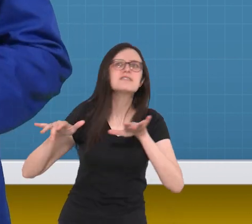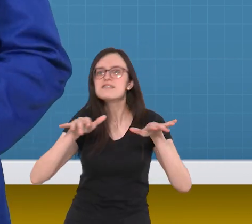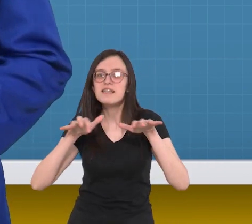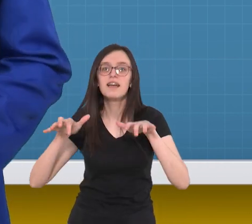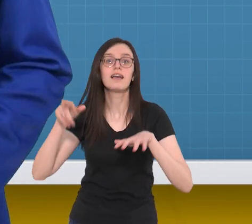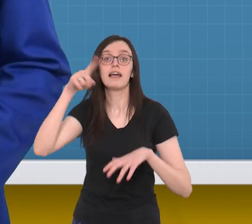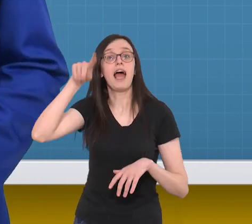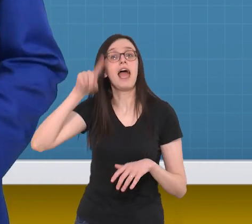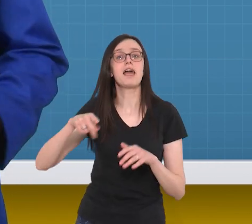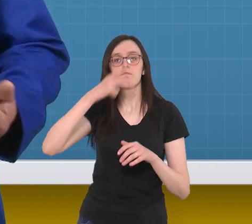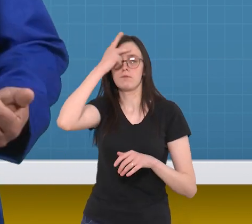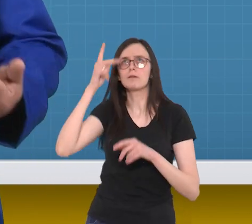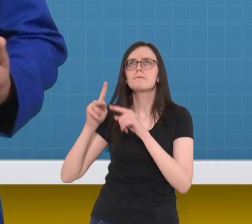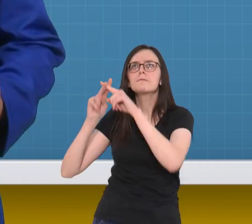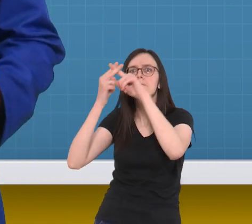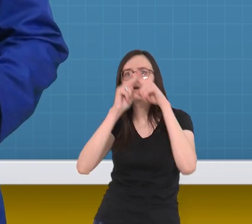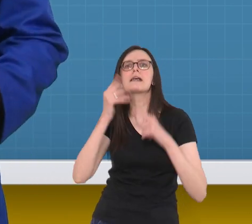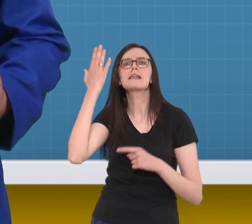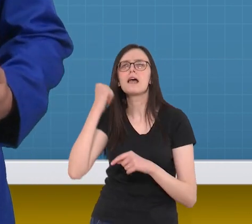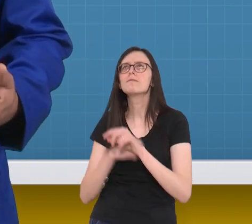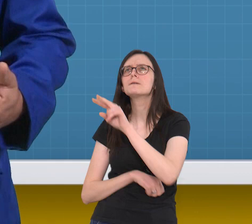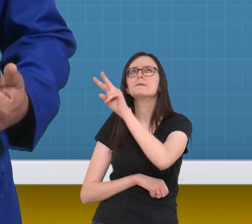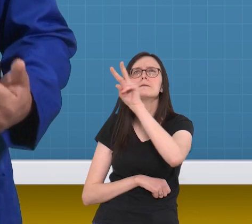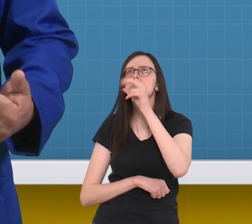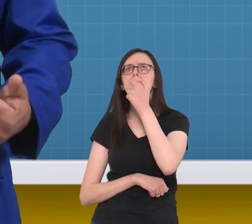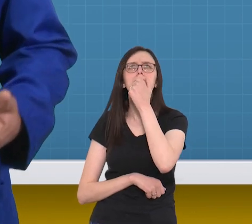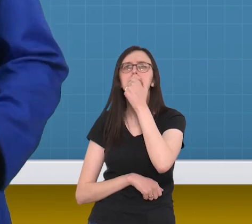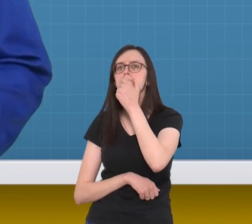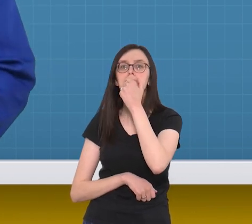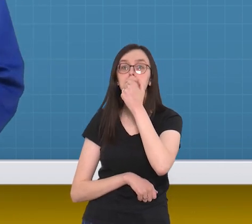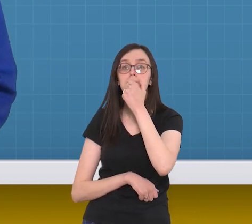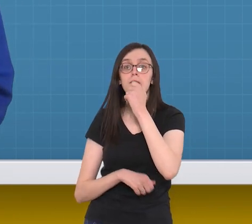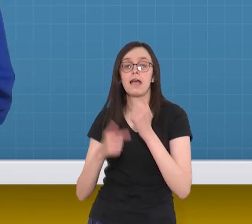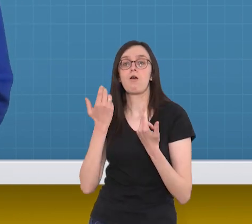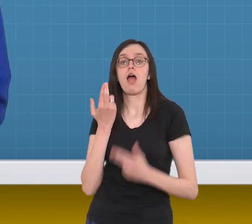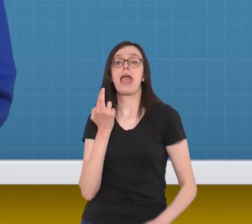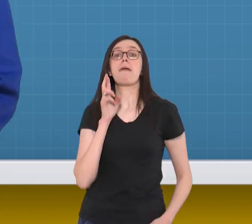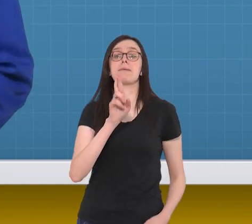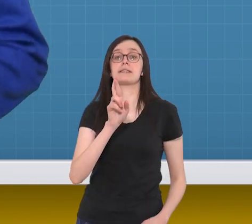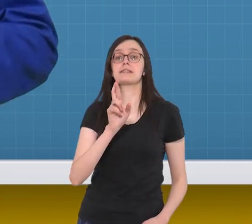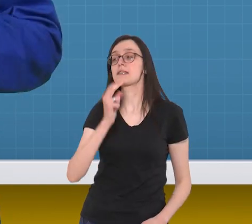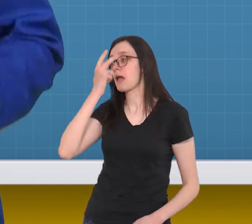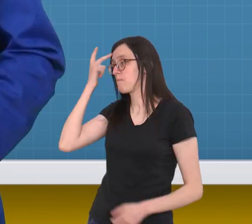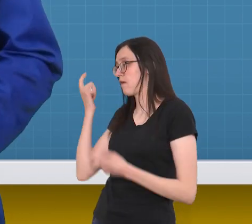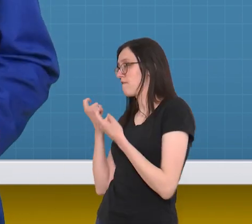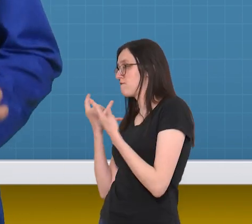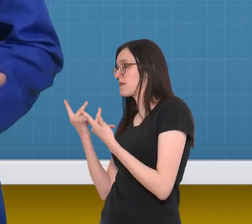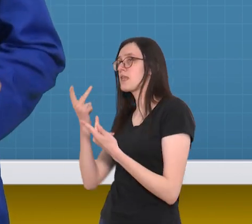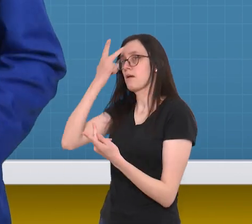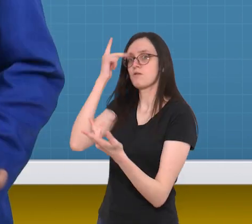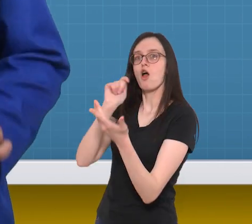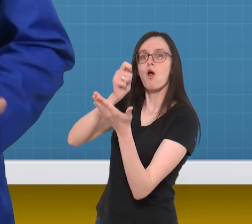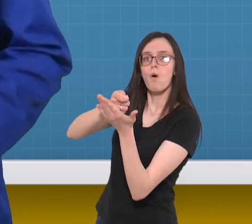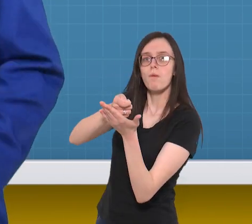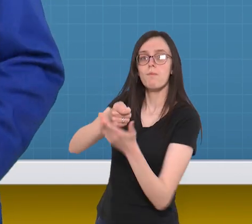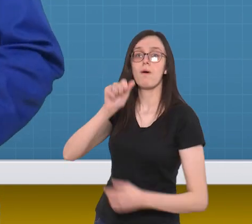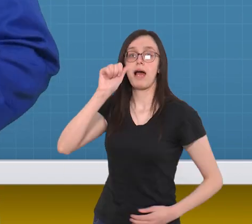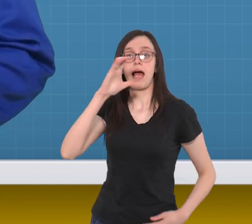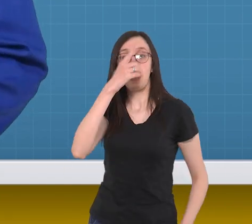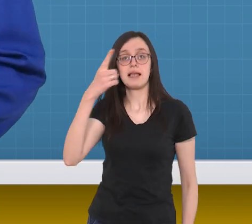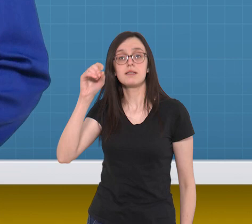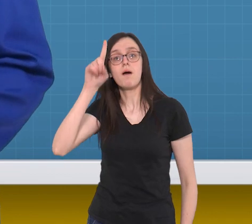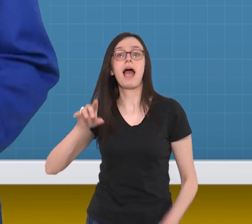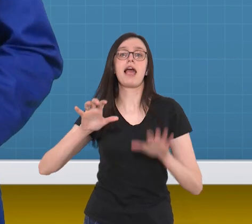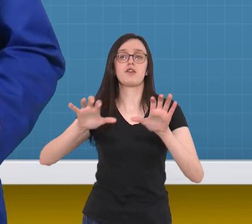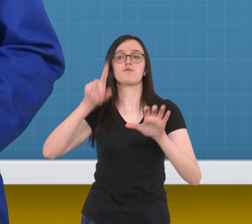caras são corretores. Eles representam alguém que está vendendo ou alguém que está comprando. E ação é um pequeno pedaço